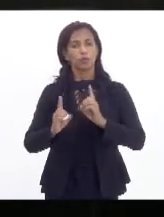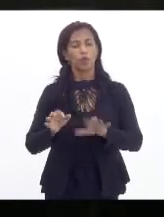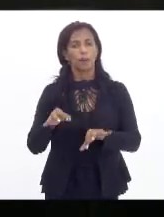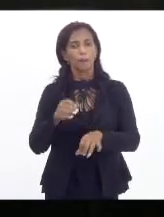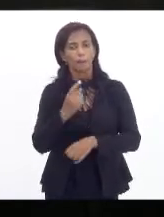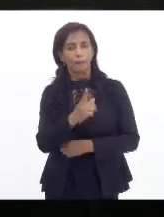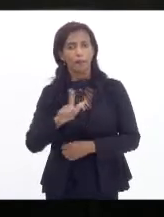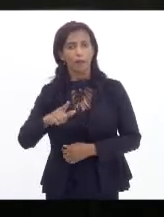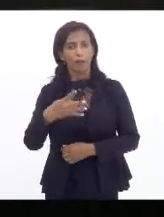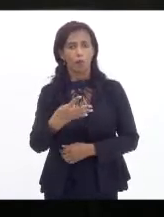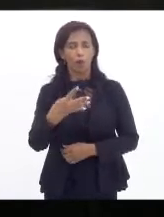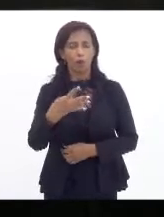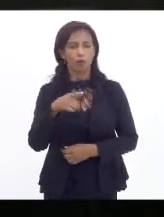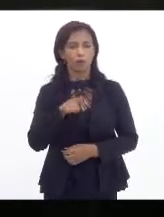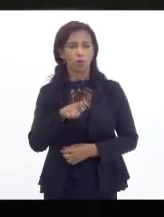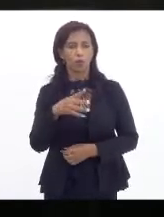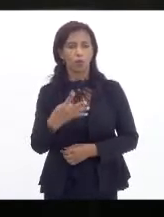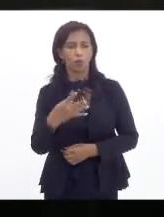lei